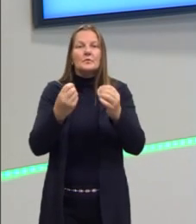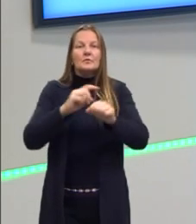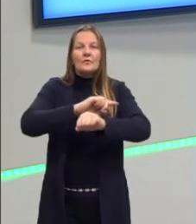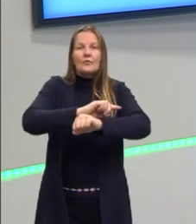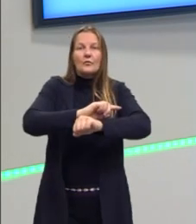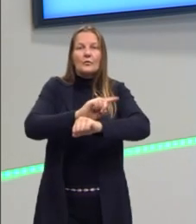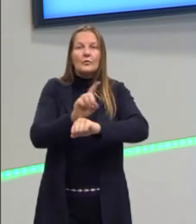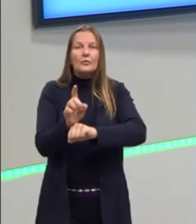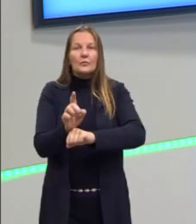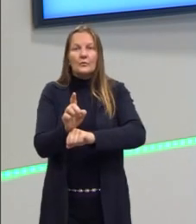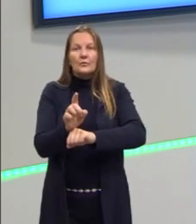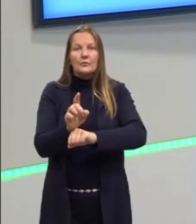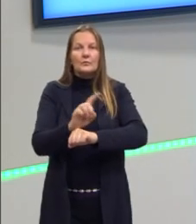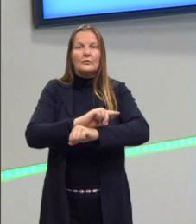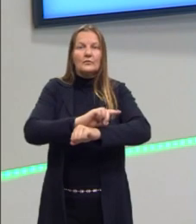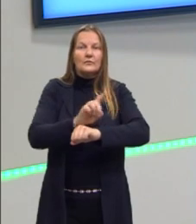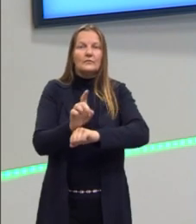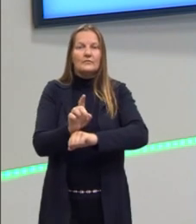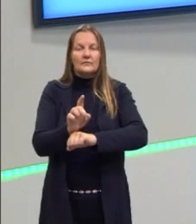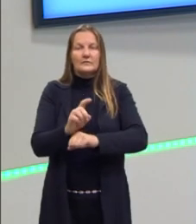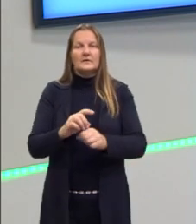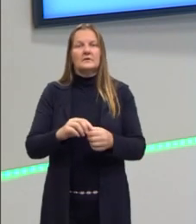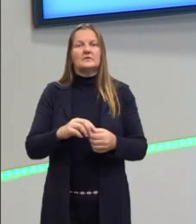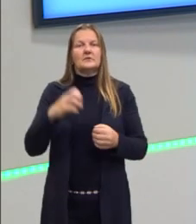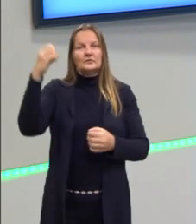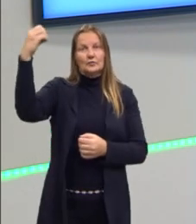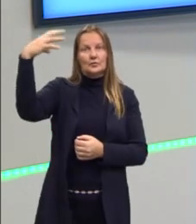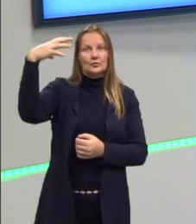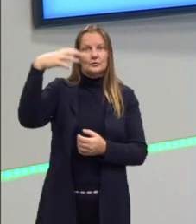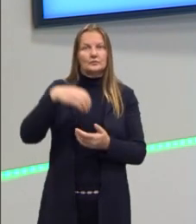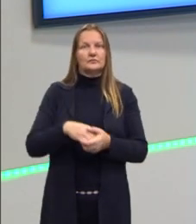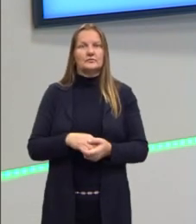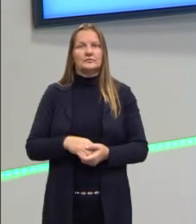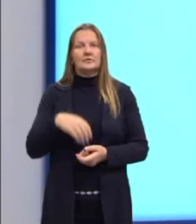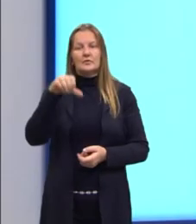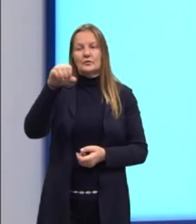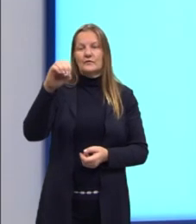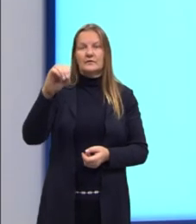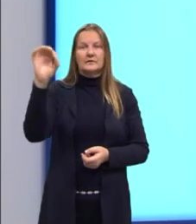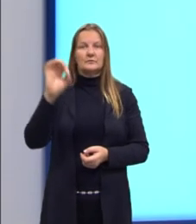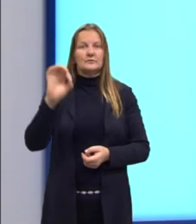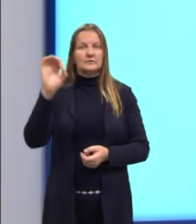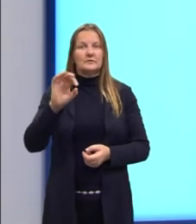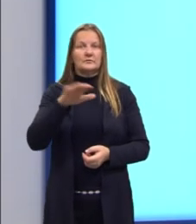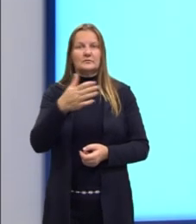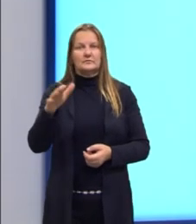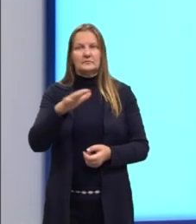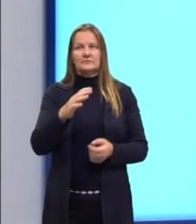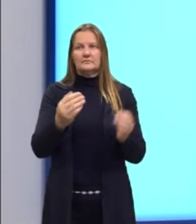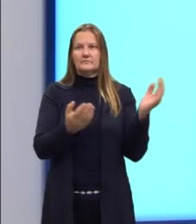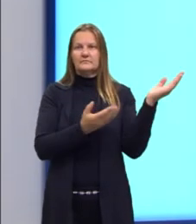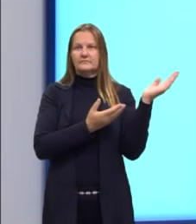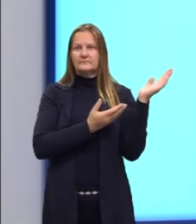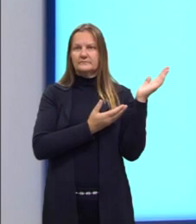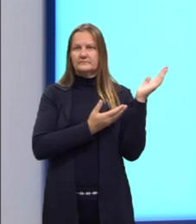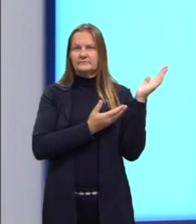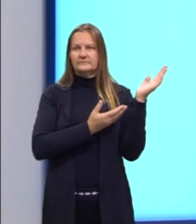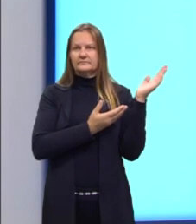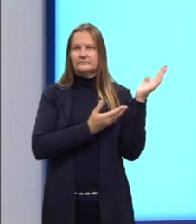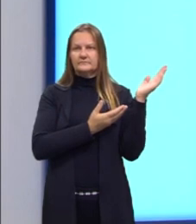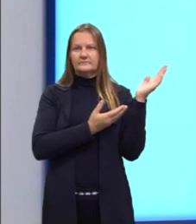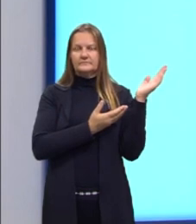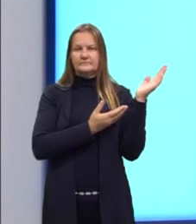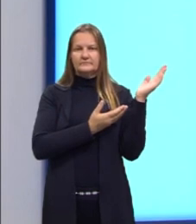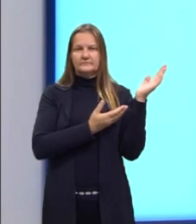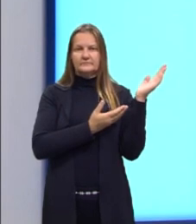maior do que a Alpha então a menoria Alpha depois vem poder diferenciação da Beta ela também se desloca com o ar